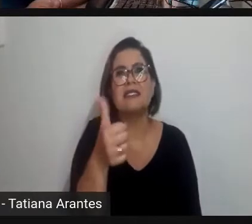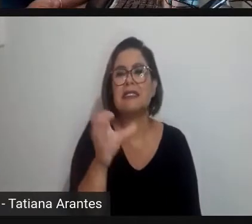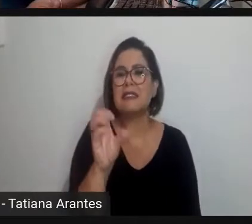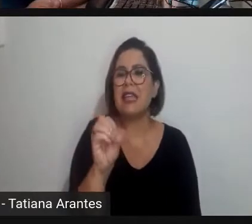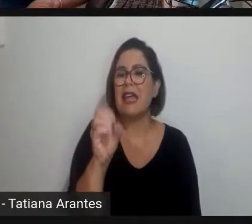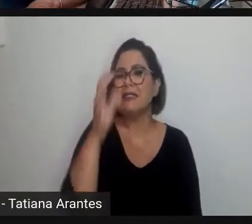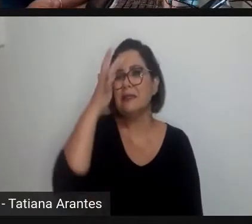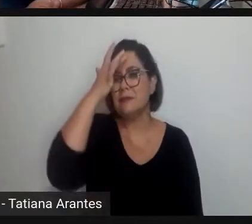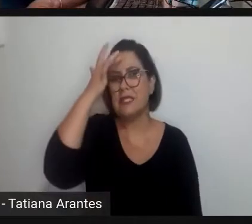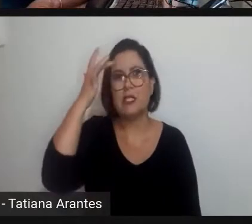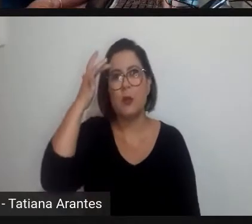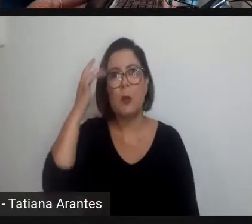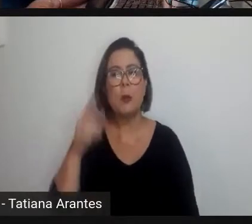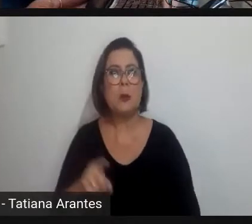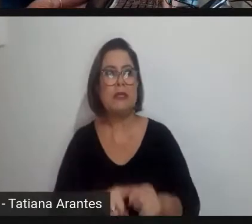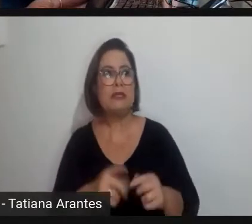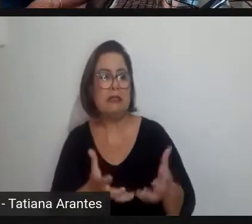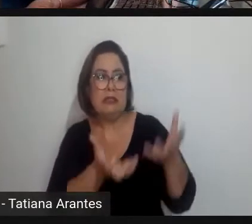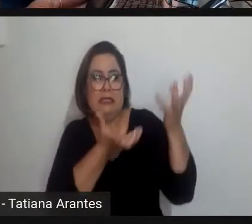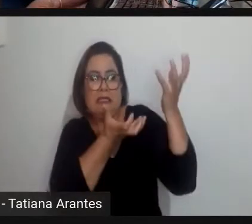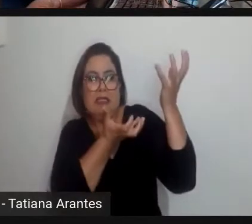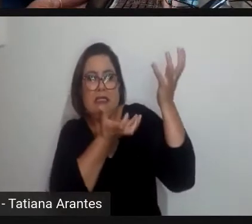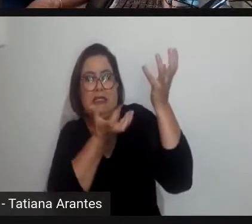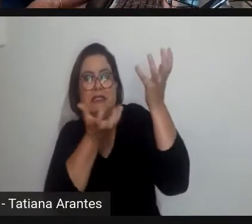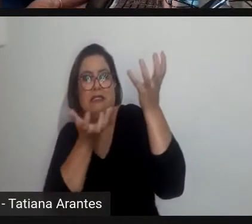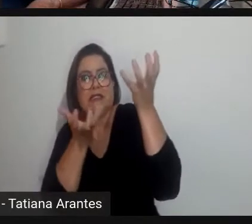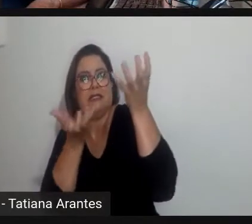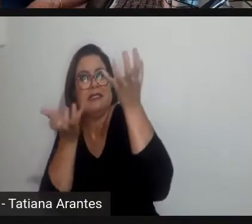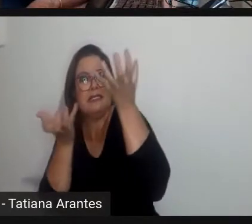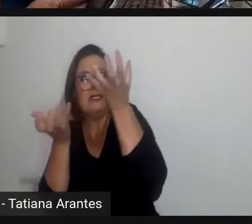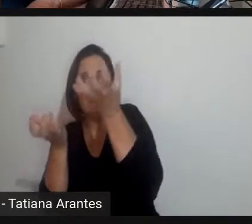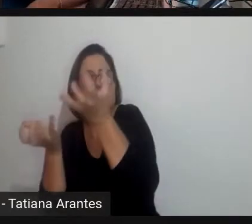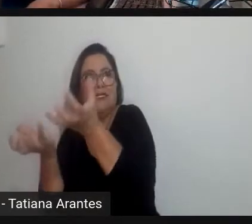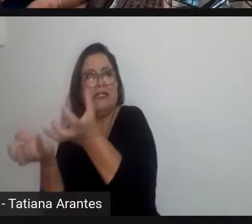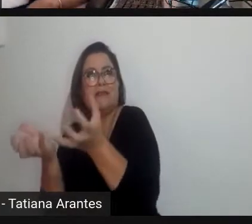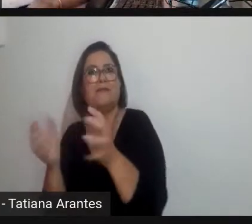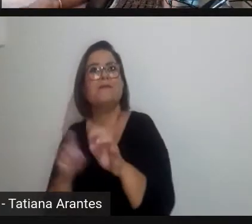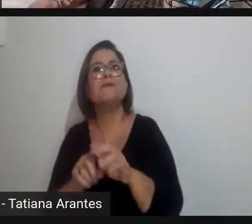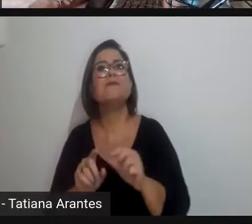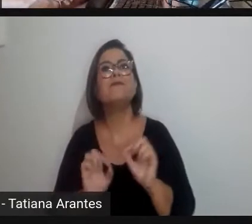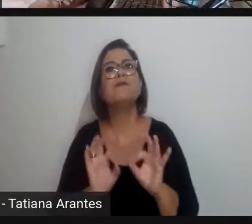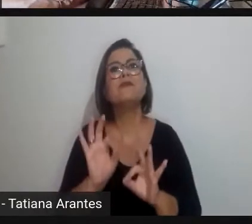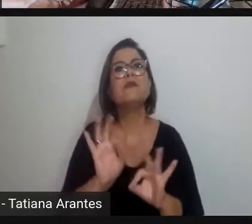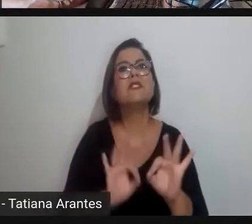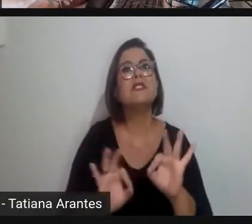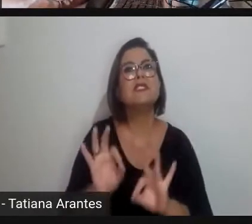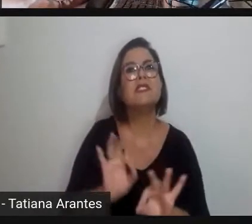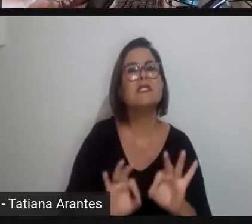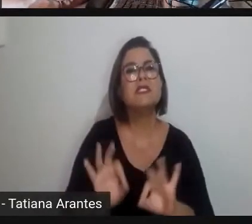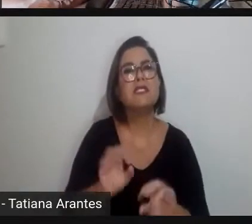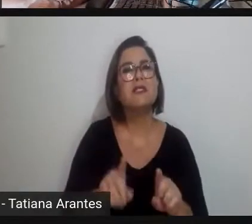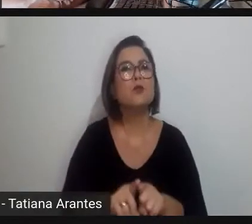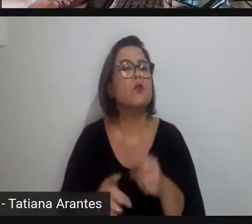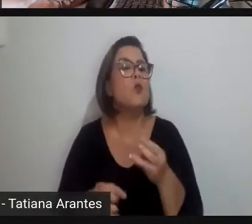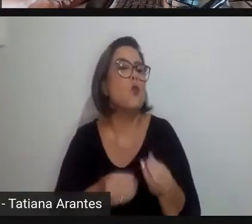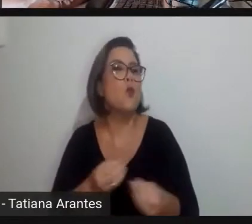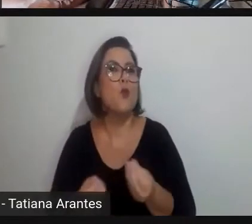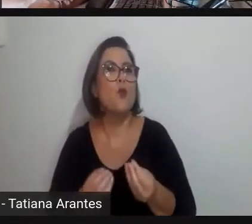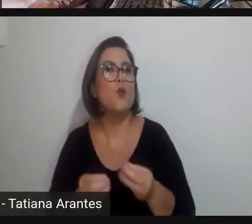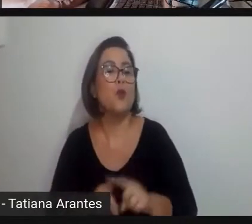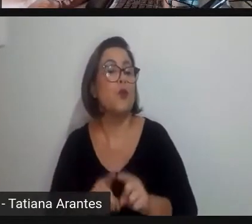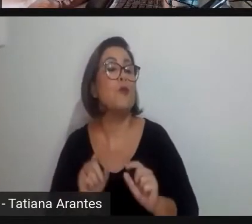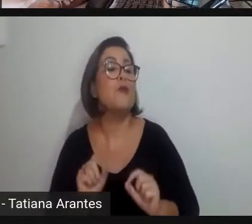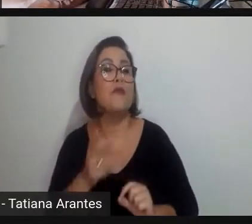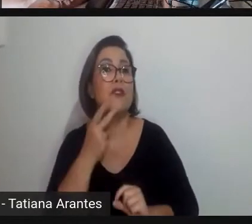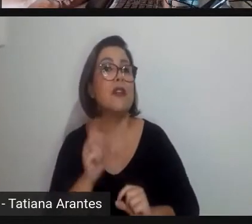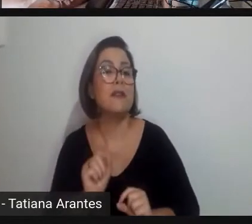vai carregar 10 quilos? Não é bem assim. Organização envolve modo operatório. Quer dizer o seguinte,